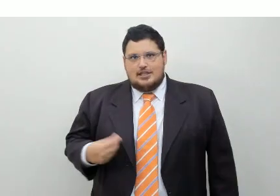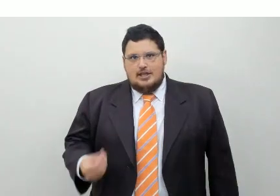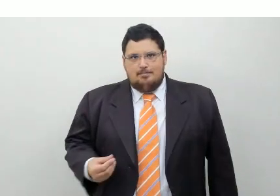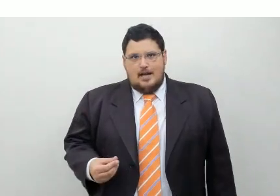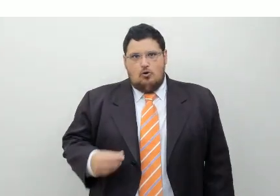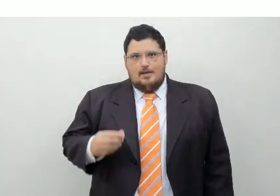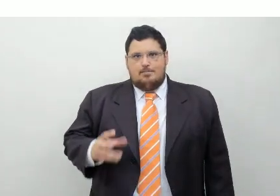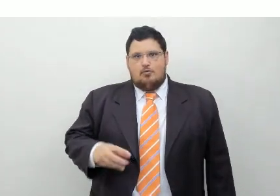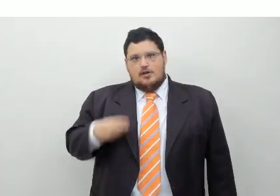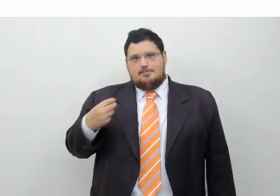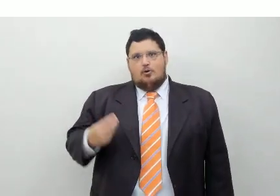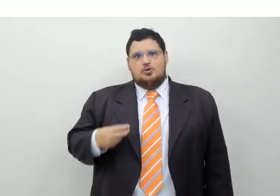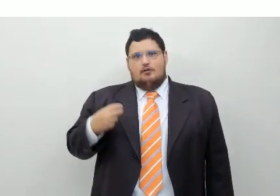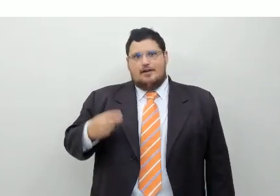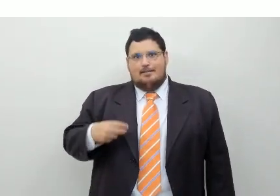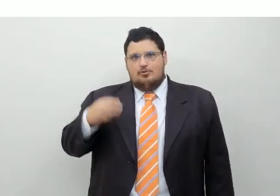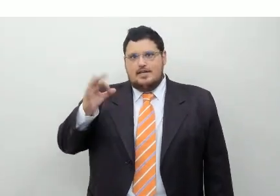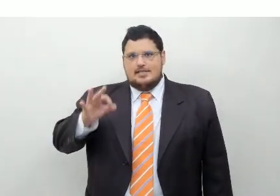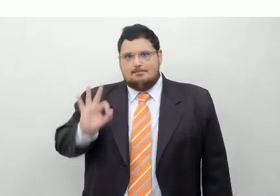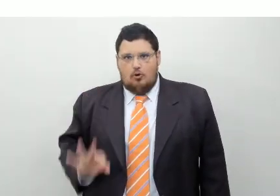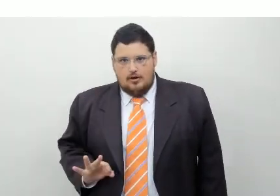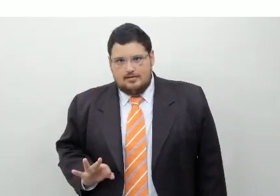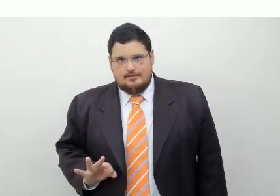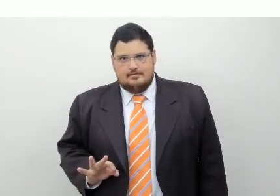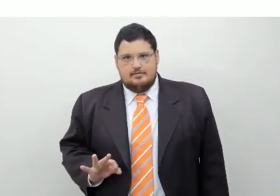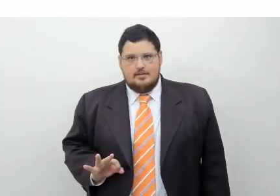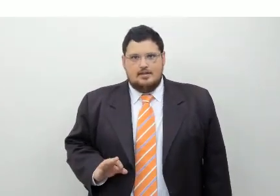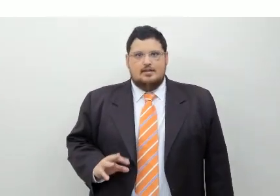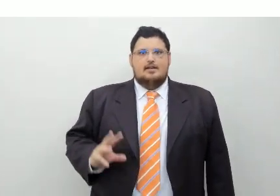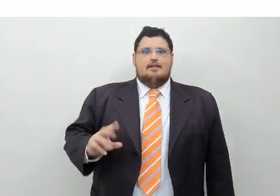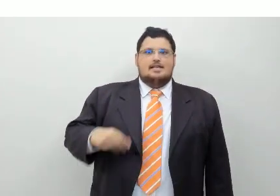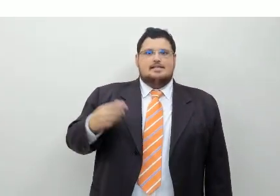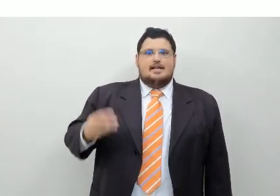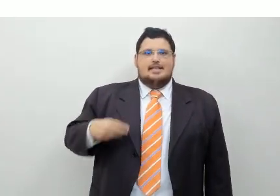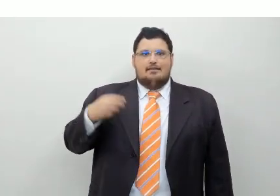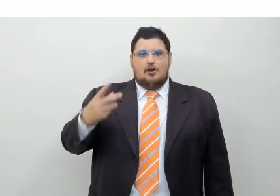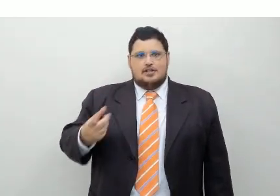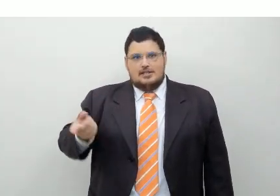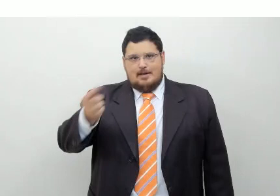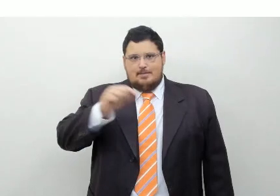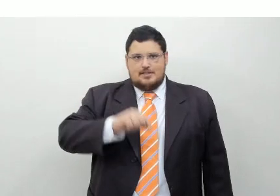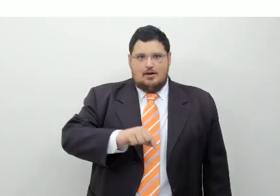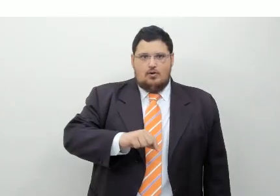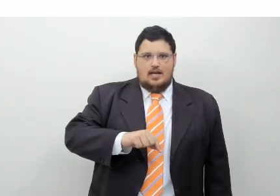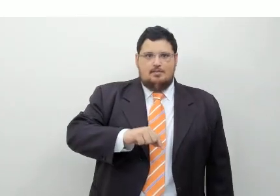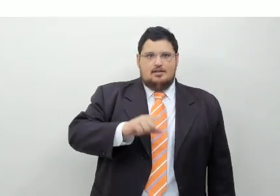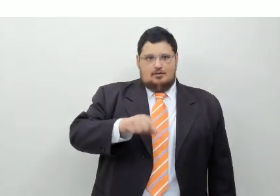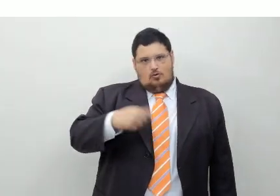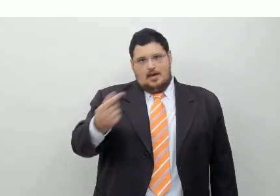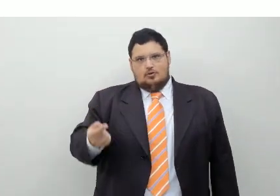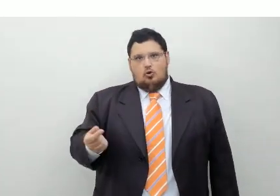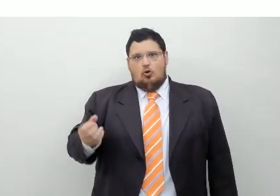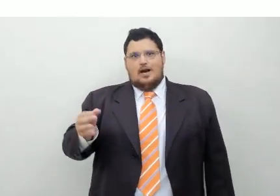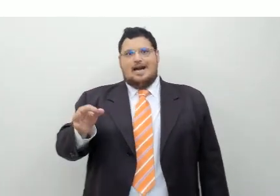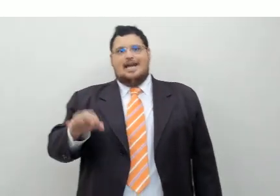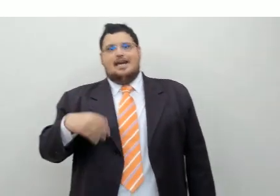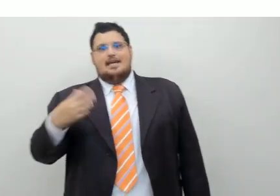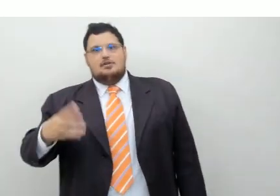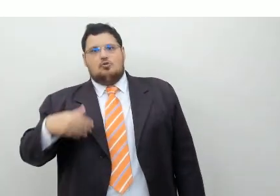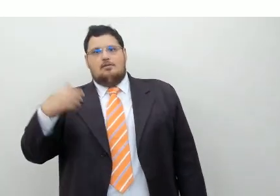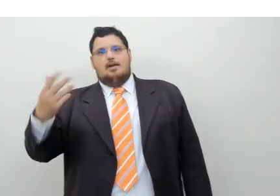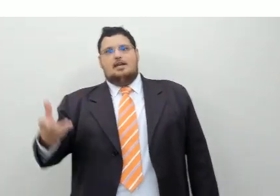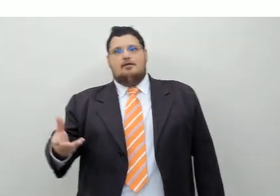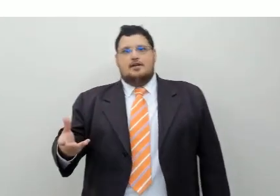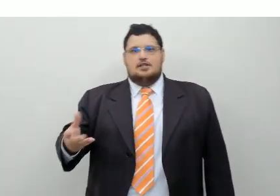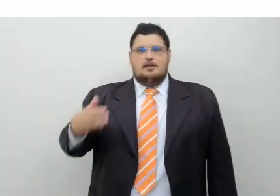conduta típica corresponde ao verbo expor. Vale dizer, deve o agente para praticar o crime, encomendo, colocar em